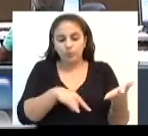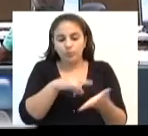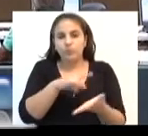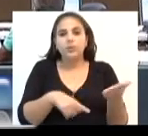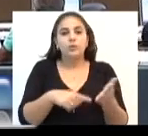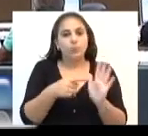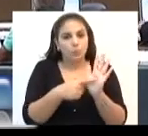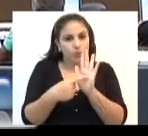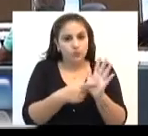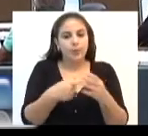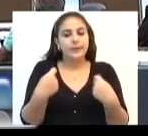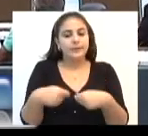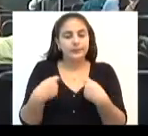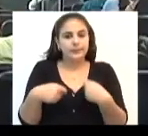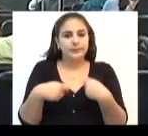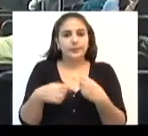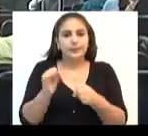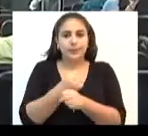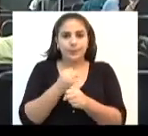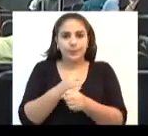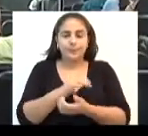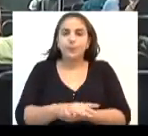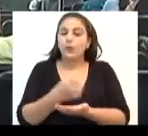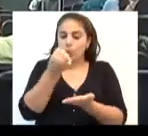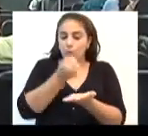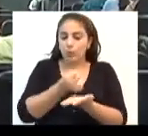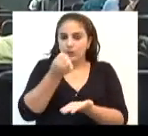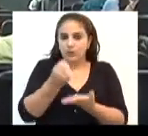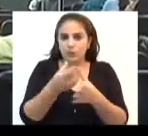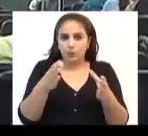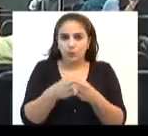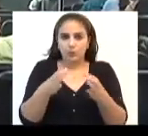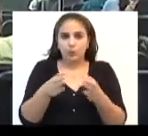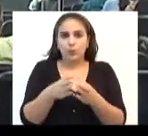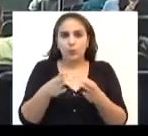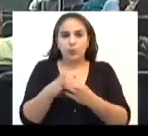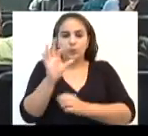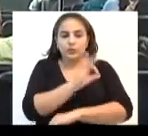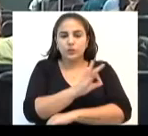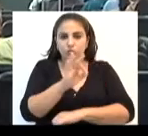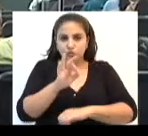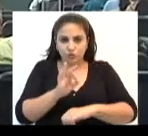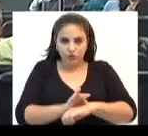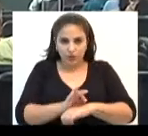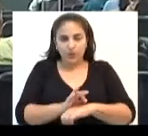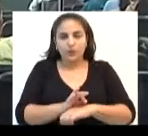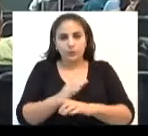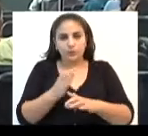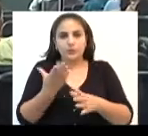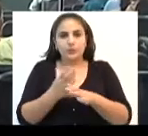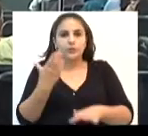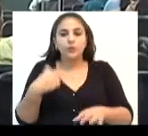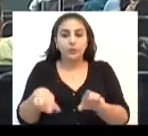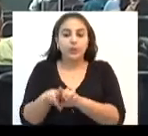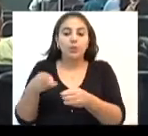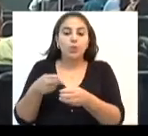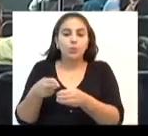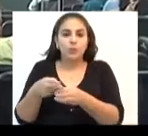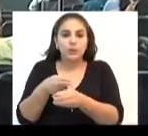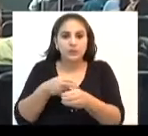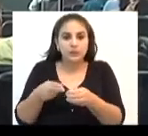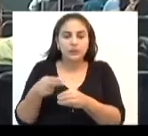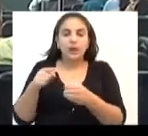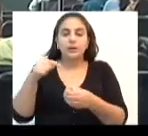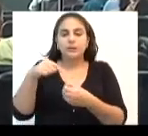a necessidade da obra. Foi contratado uma equipe de engenheiros em urbanismo da cidade de São Paulo